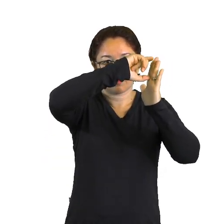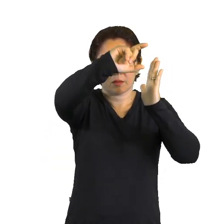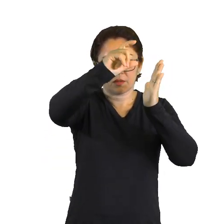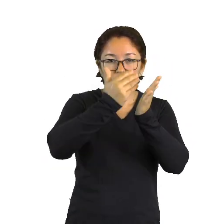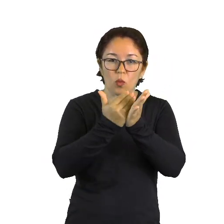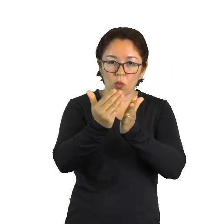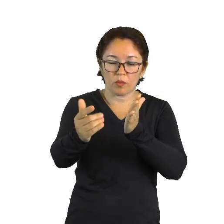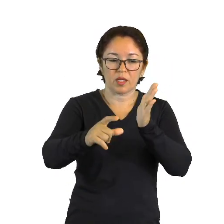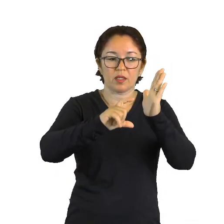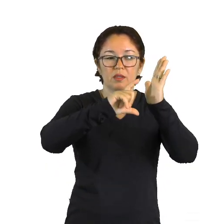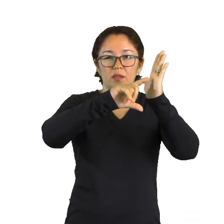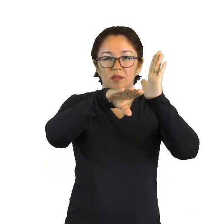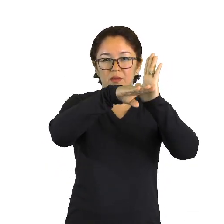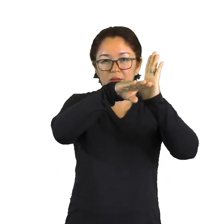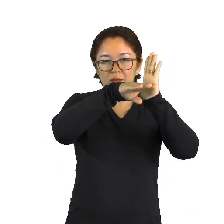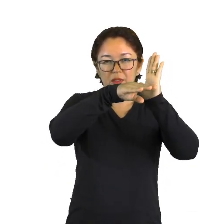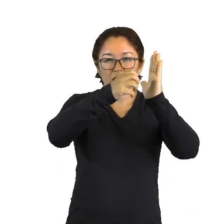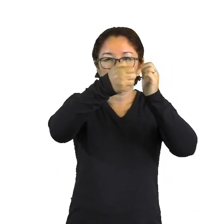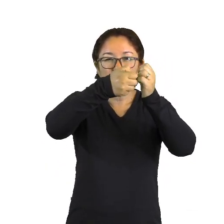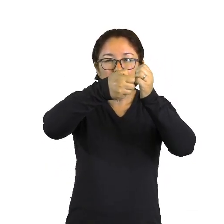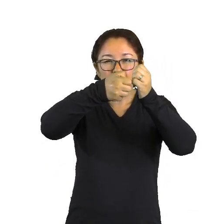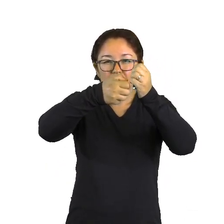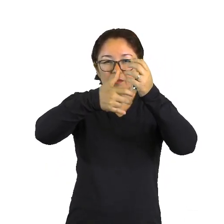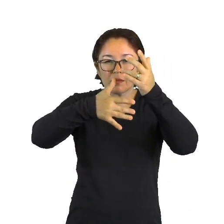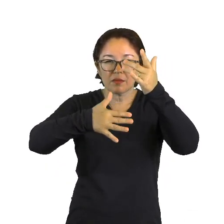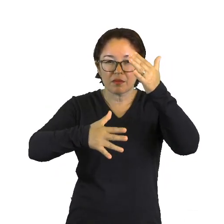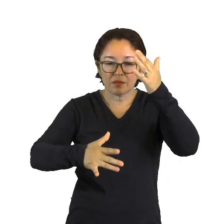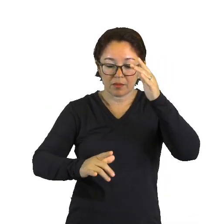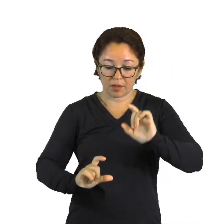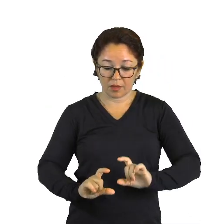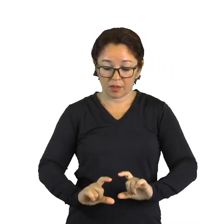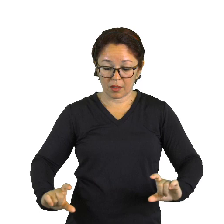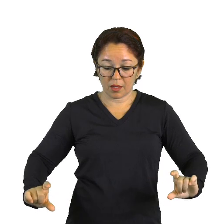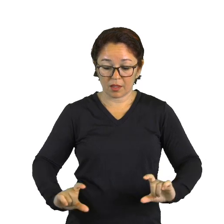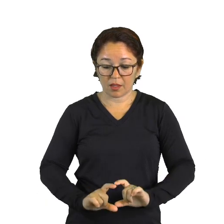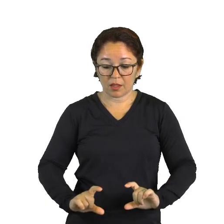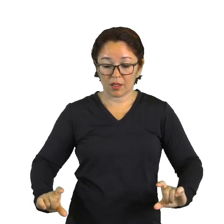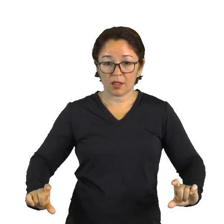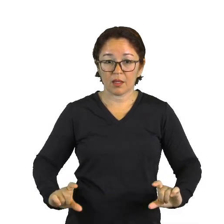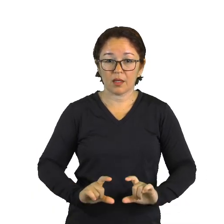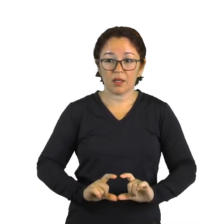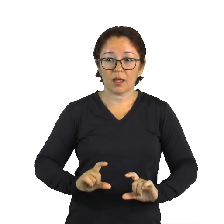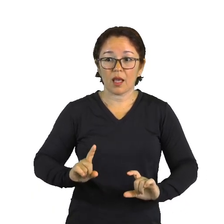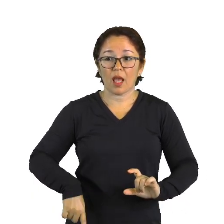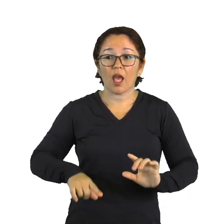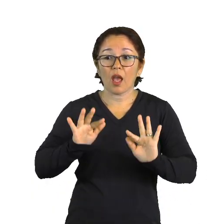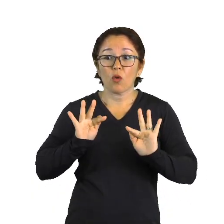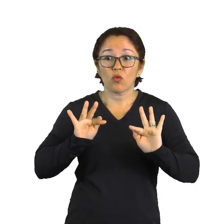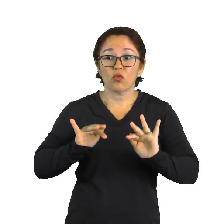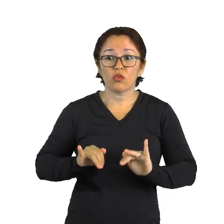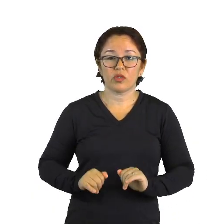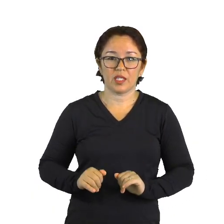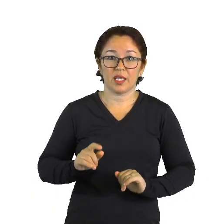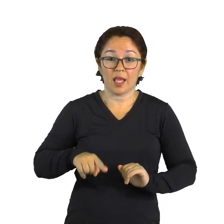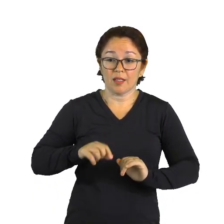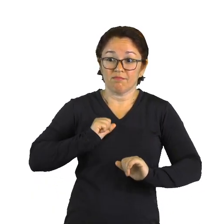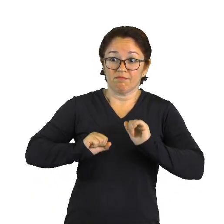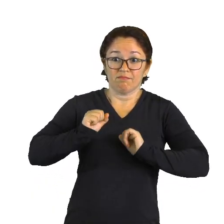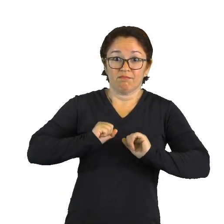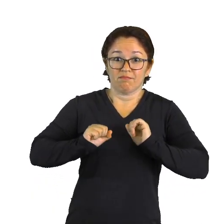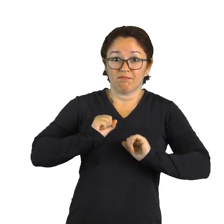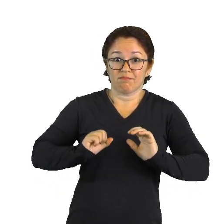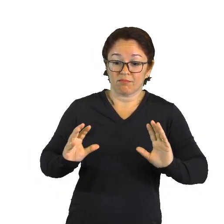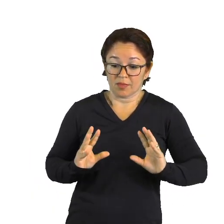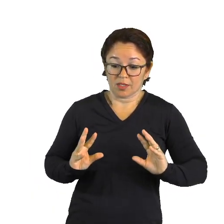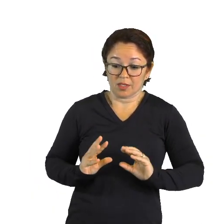a história irá se desenrolar. O clímax, né? O clímax é o momento mais tenso da trama, o qual exige